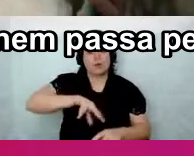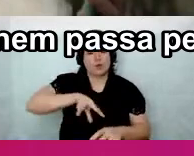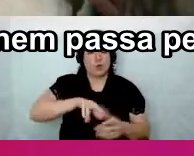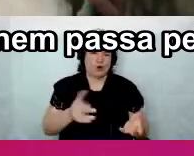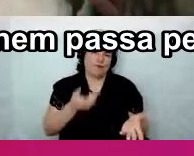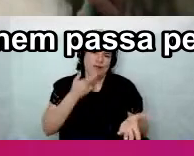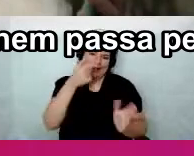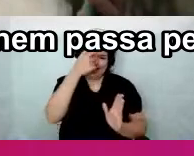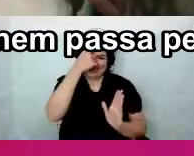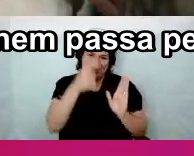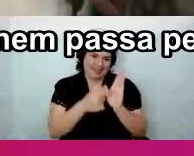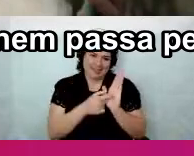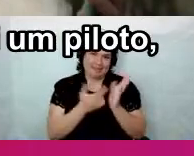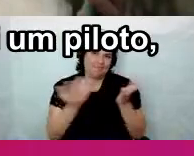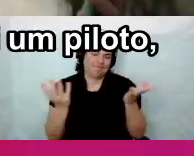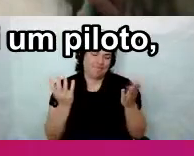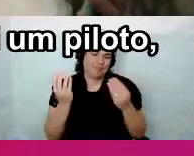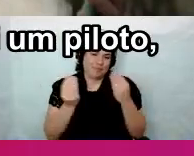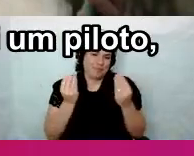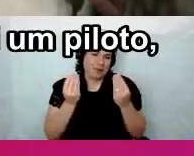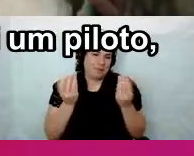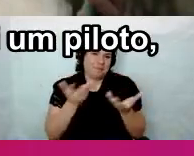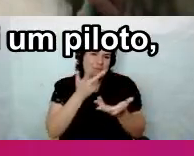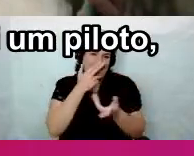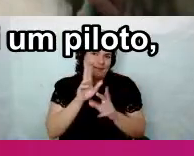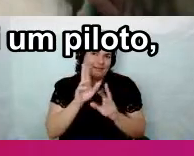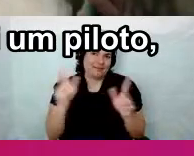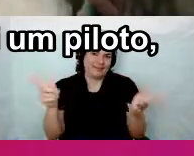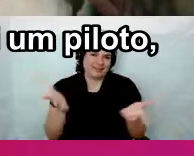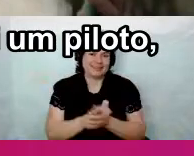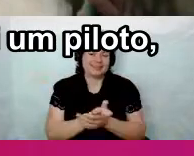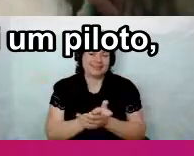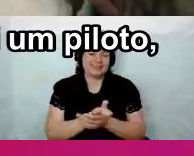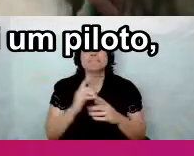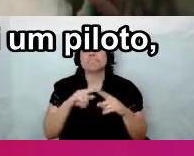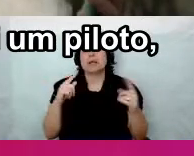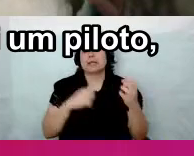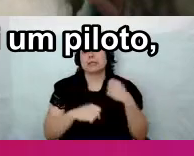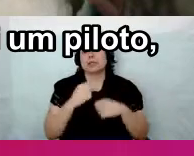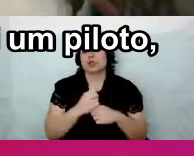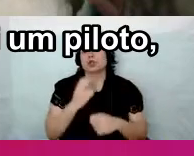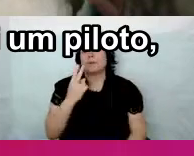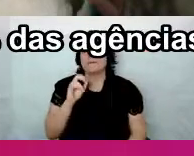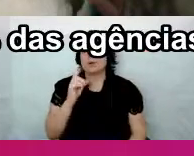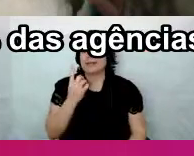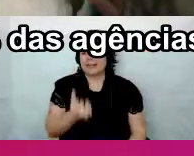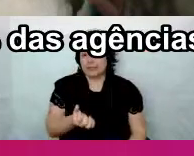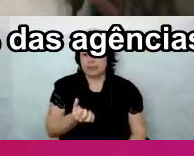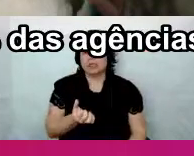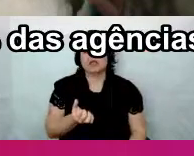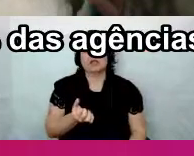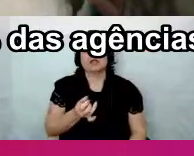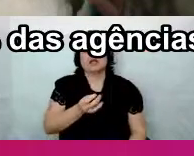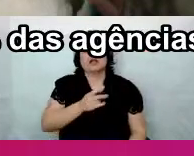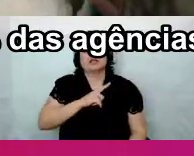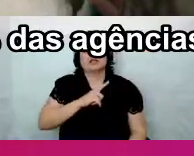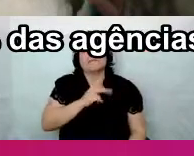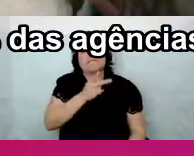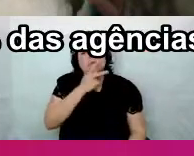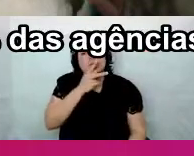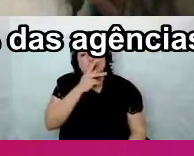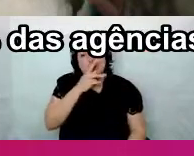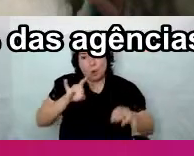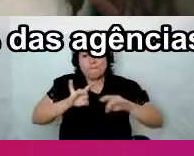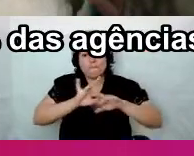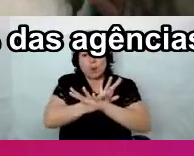generativa nem passa pela cabeça. Mas em 2016 a gente concluiu aqui um piloto, concluiu